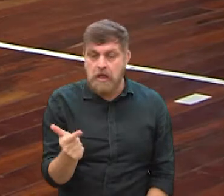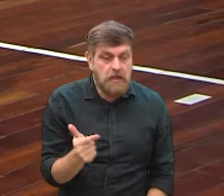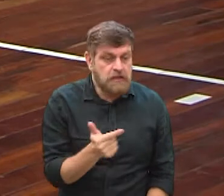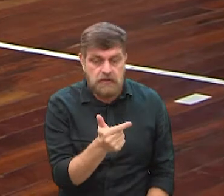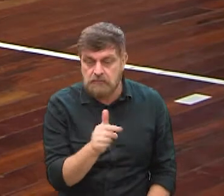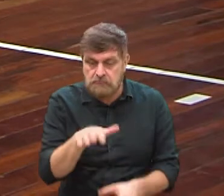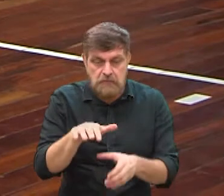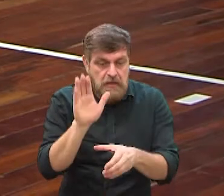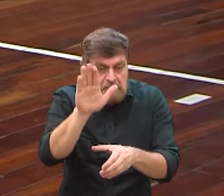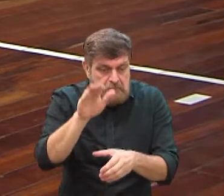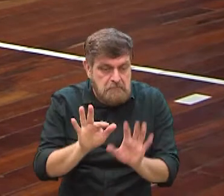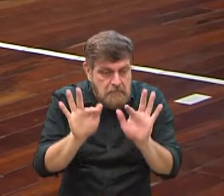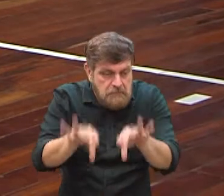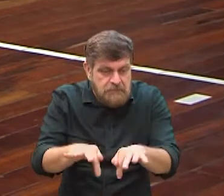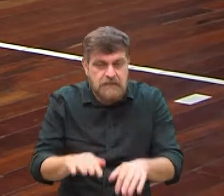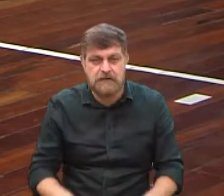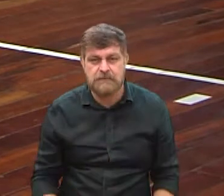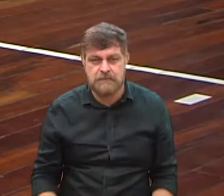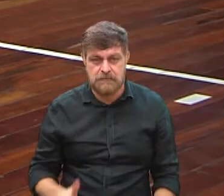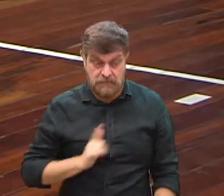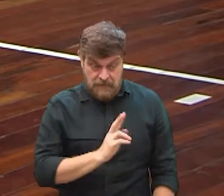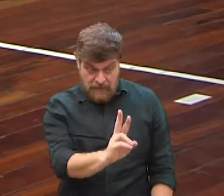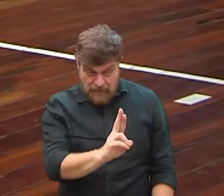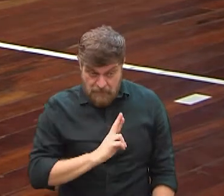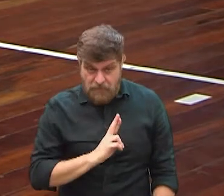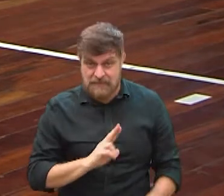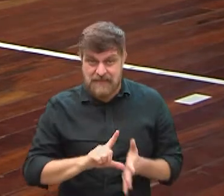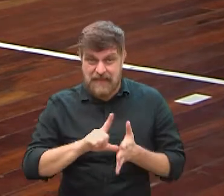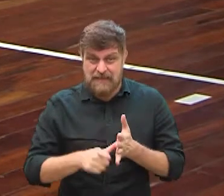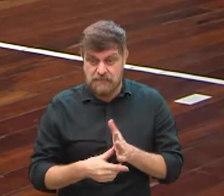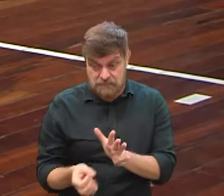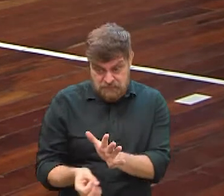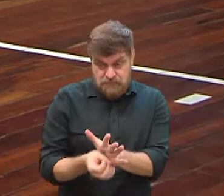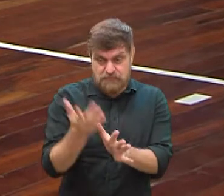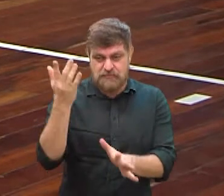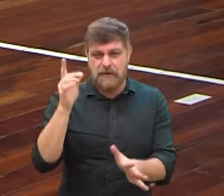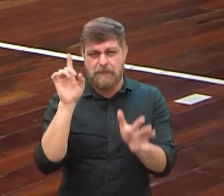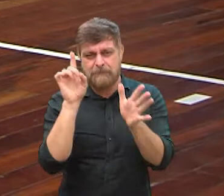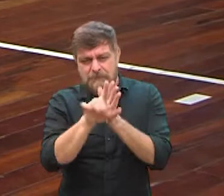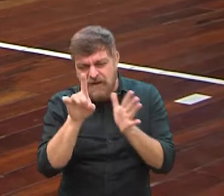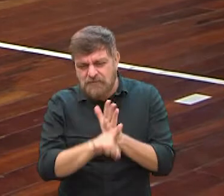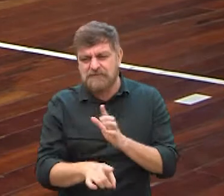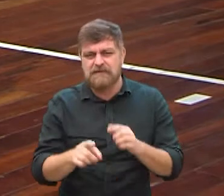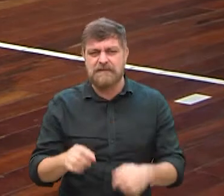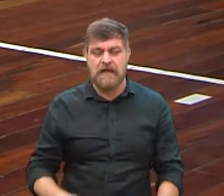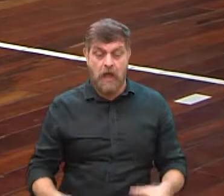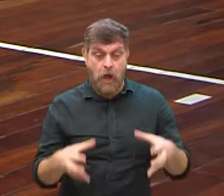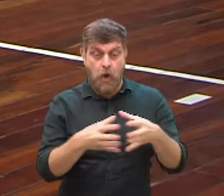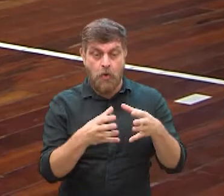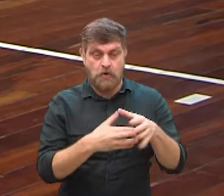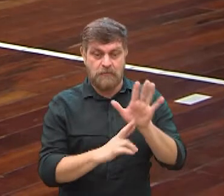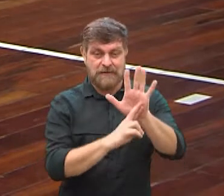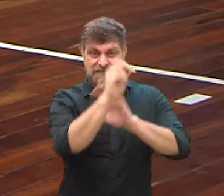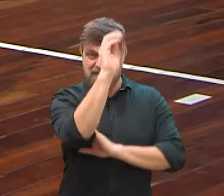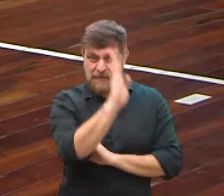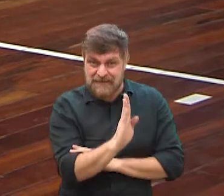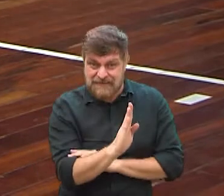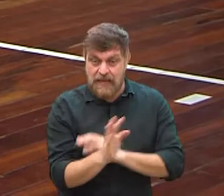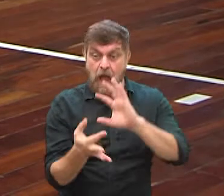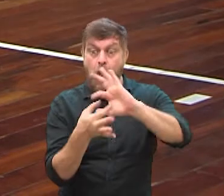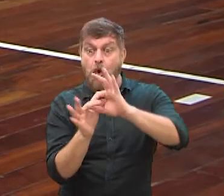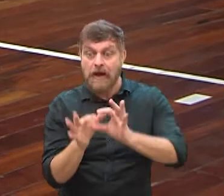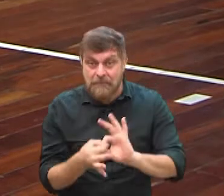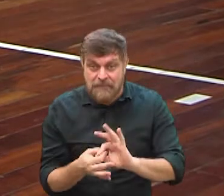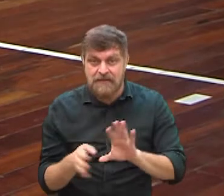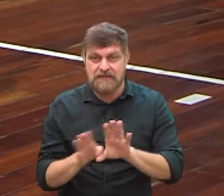mais equipe, não tem mais basquete na cidade. Essa resposta e muito mais, vamos falar de seleção brasileira, de pré-olímpico, vamos falar